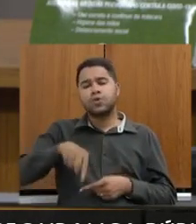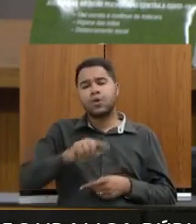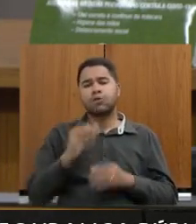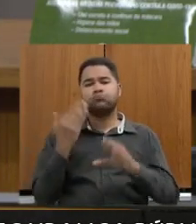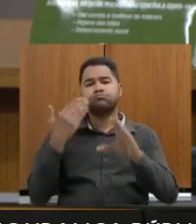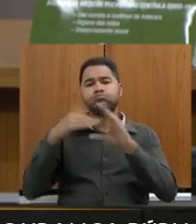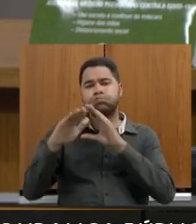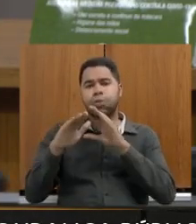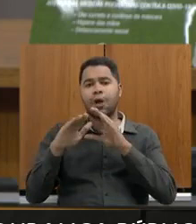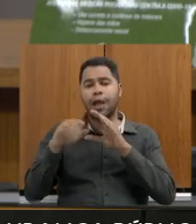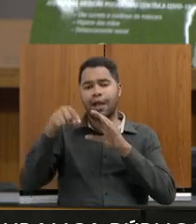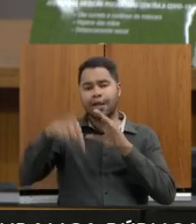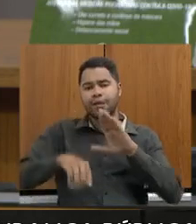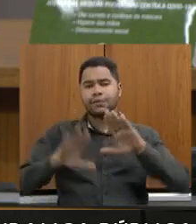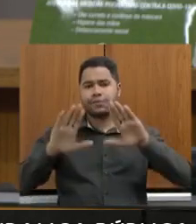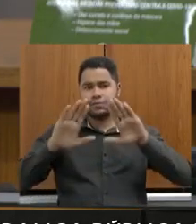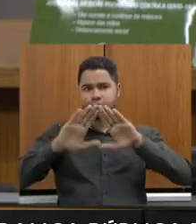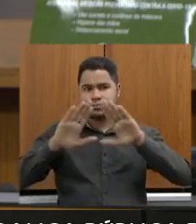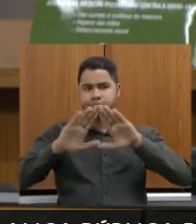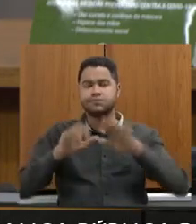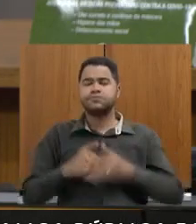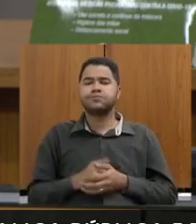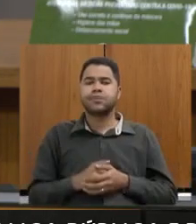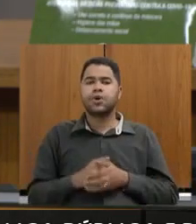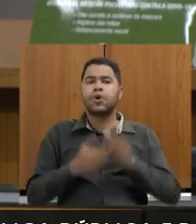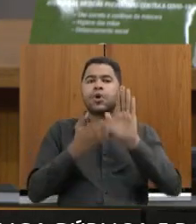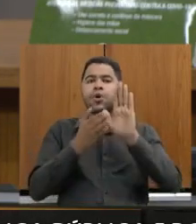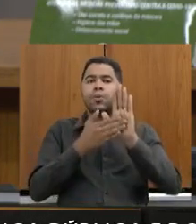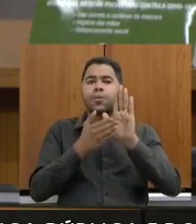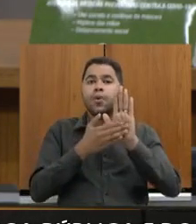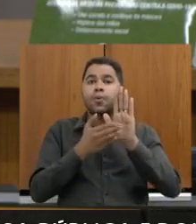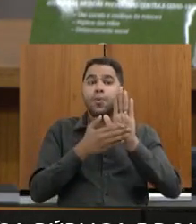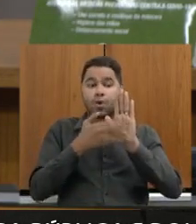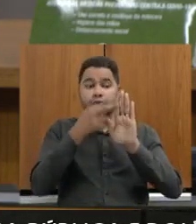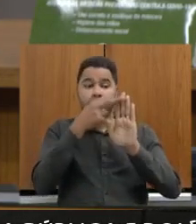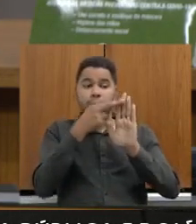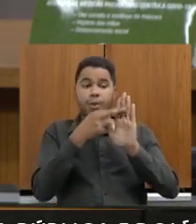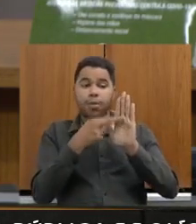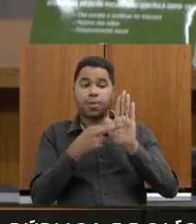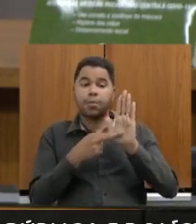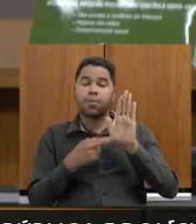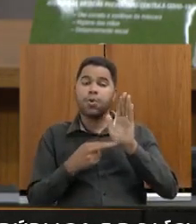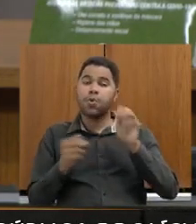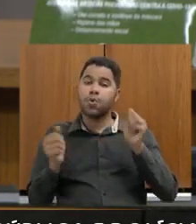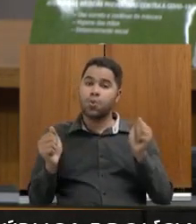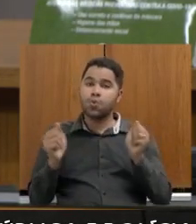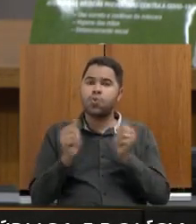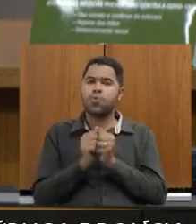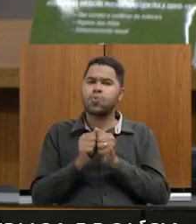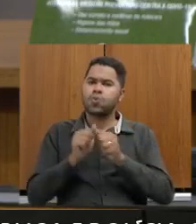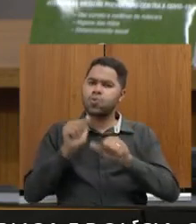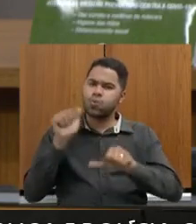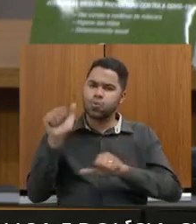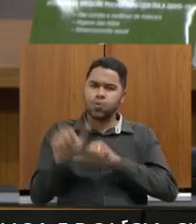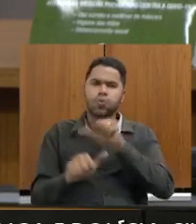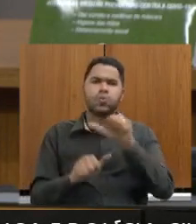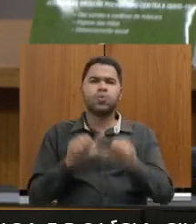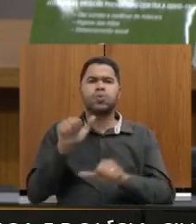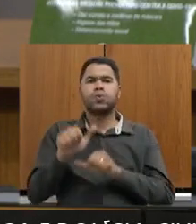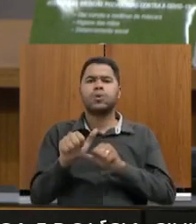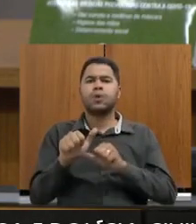encaminhamos aqui para Assembleia Legislativa uma proposta normativa de junção transformação um